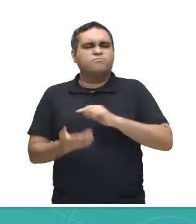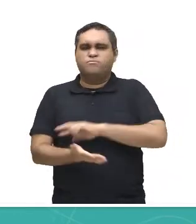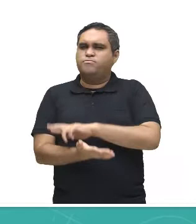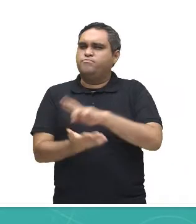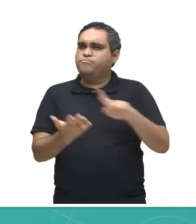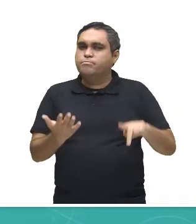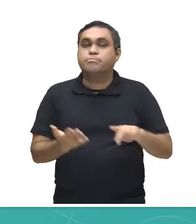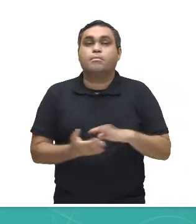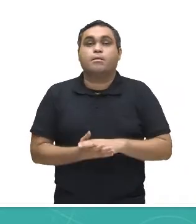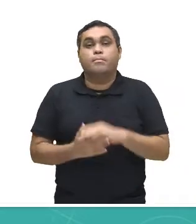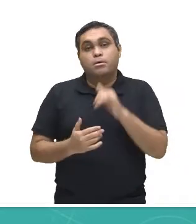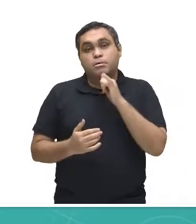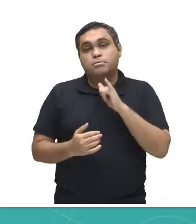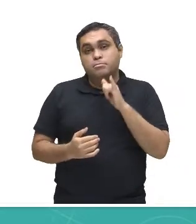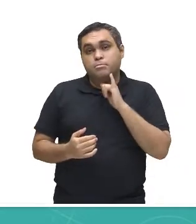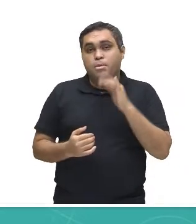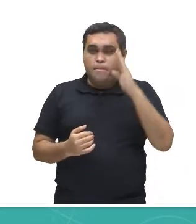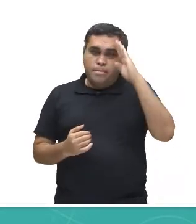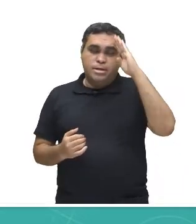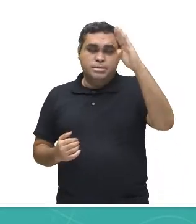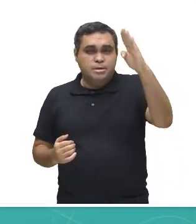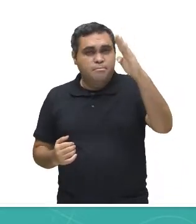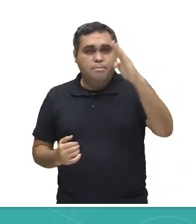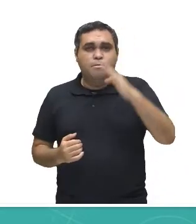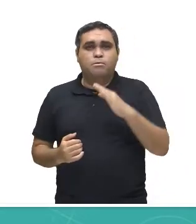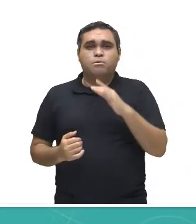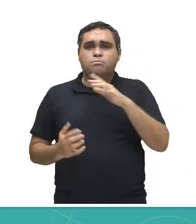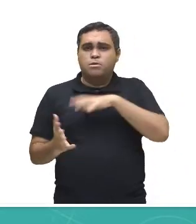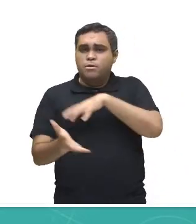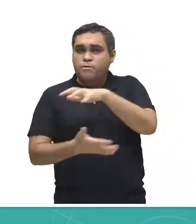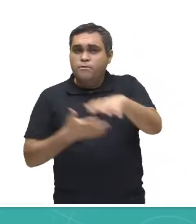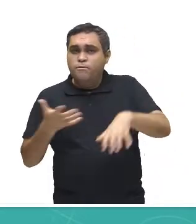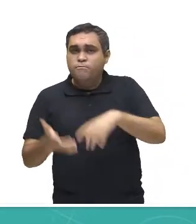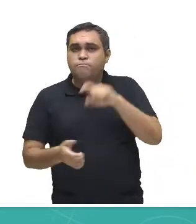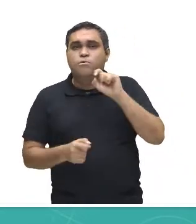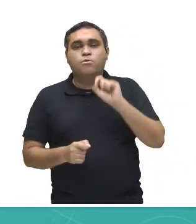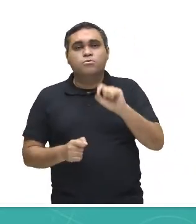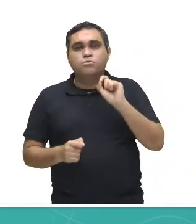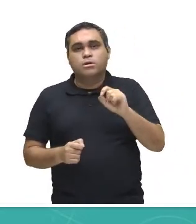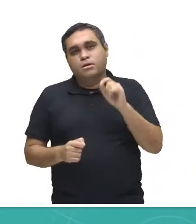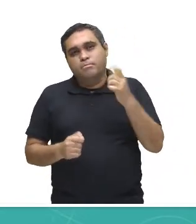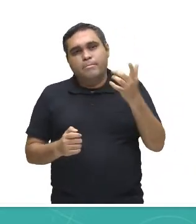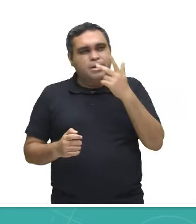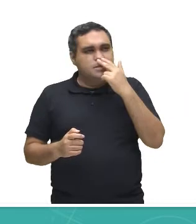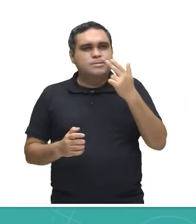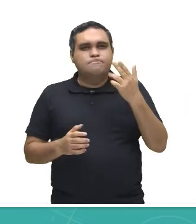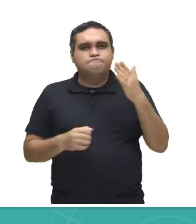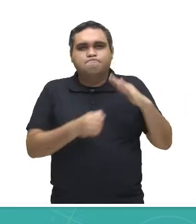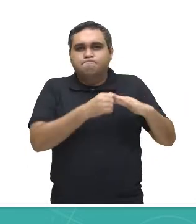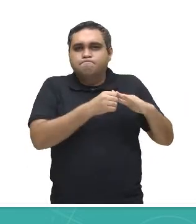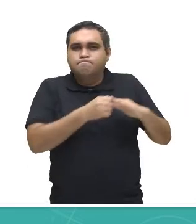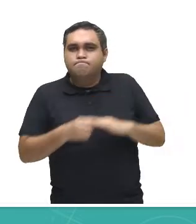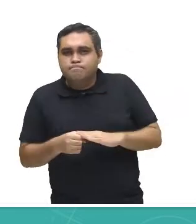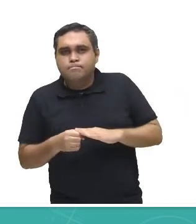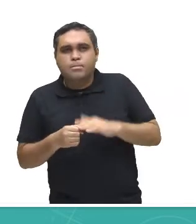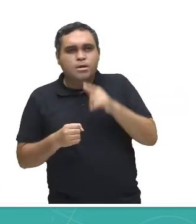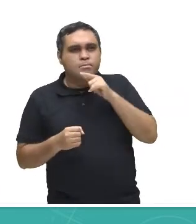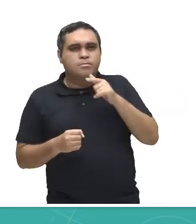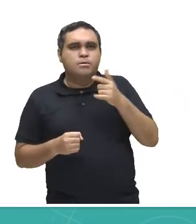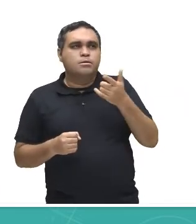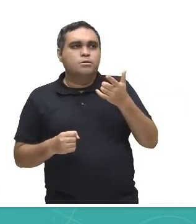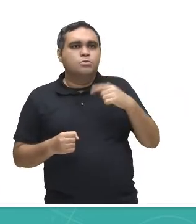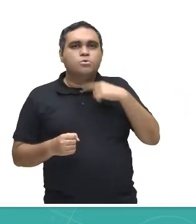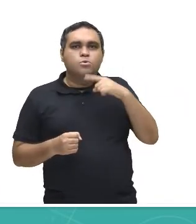A gente vai ver que os principais motivos dessas revoltas vai ser a perda da soberania, claro, né? Eles deixam de mandar nos seus